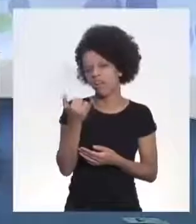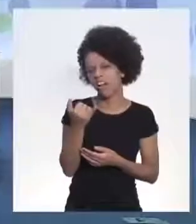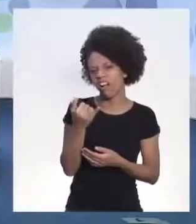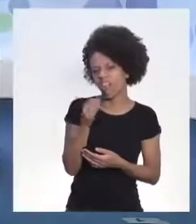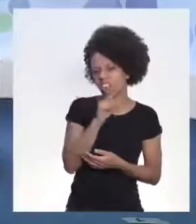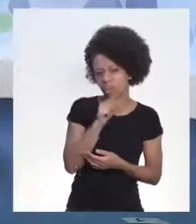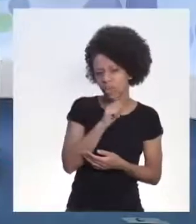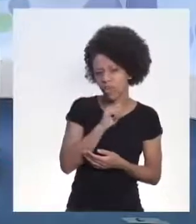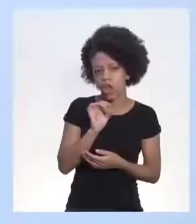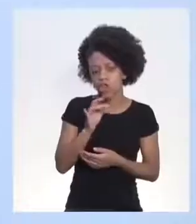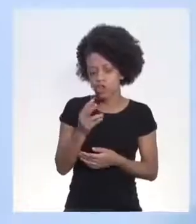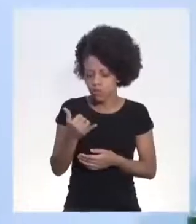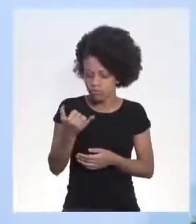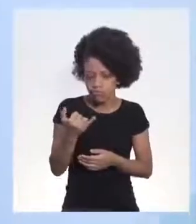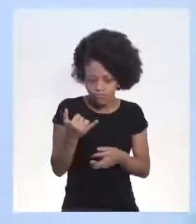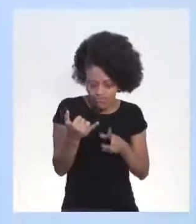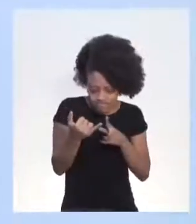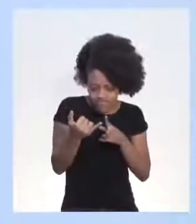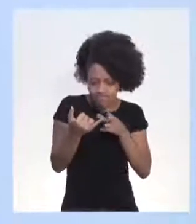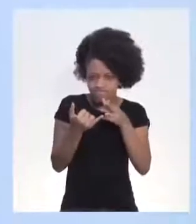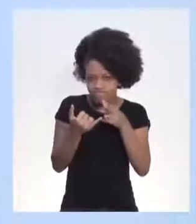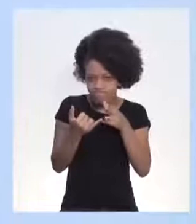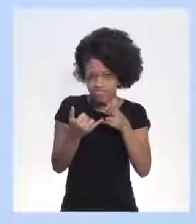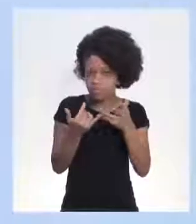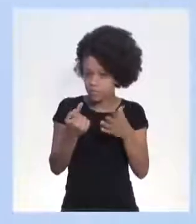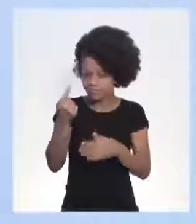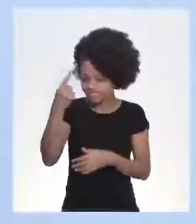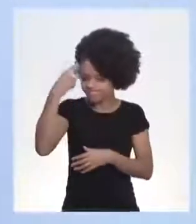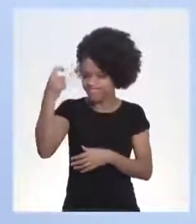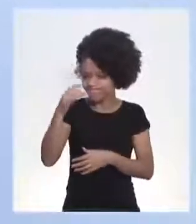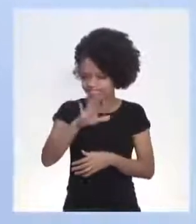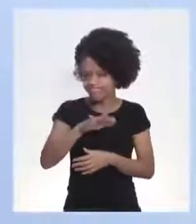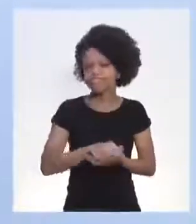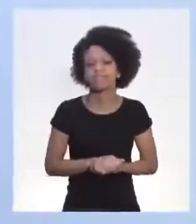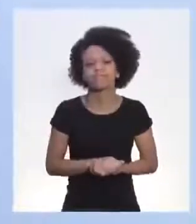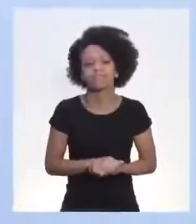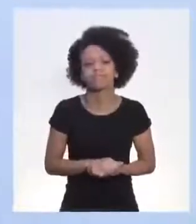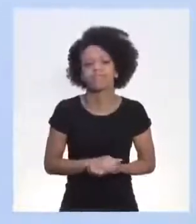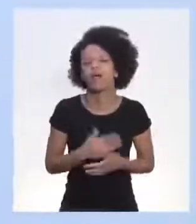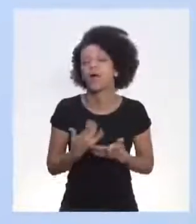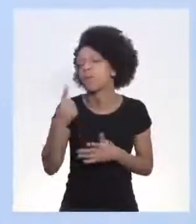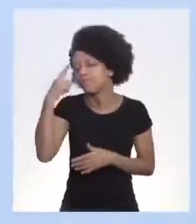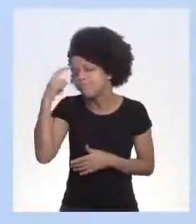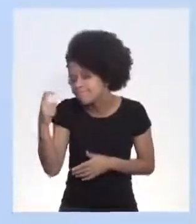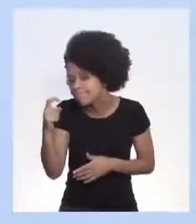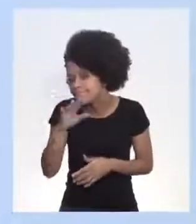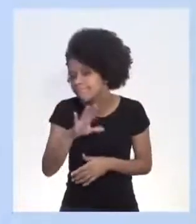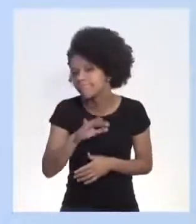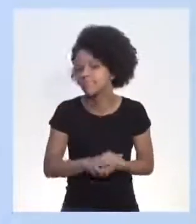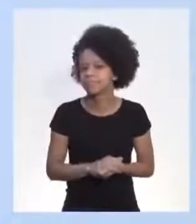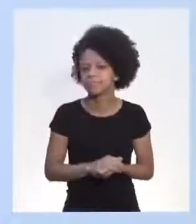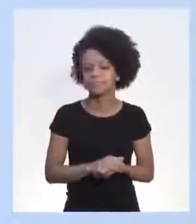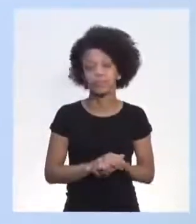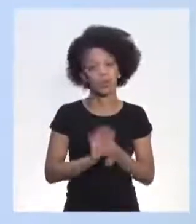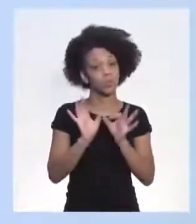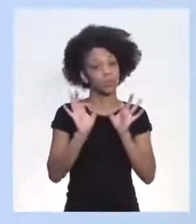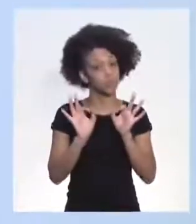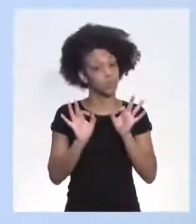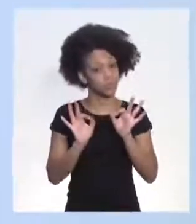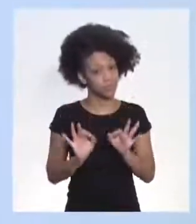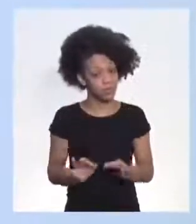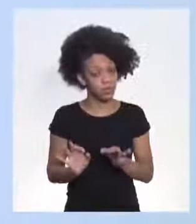Ó. Só tirei a ponta, beleza? Então essa é a ideia. Qual que era a ideia? O certo, aí